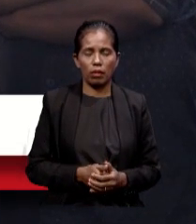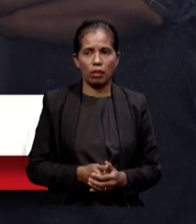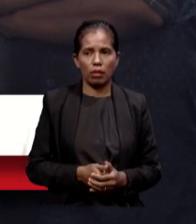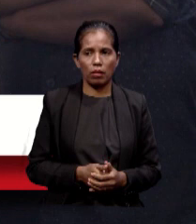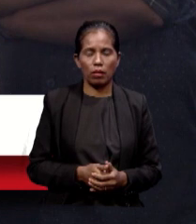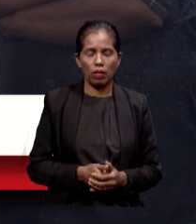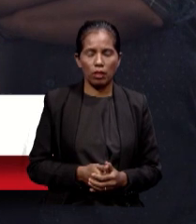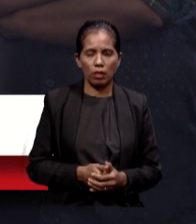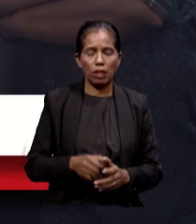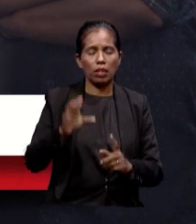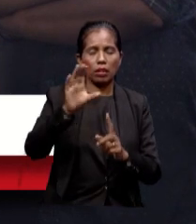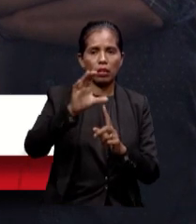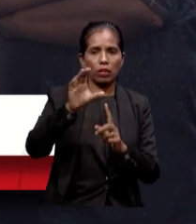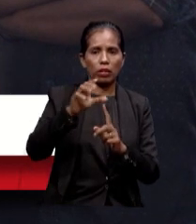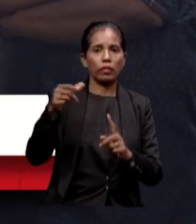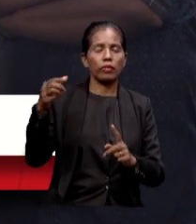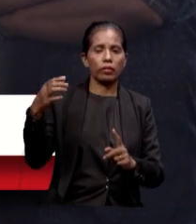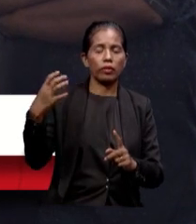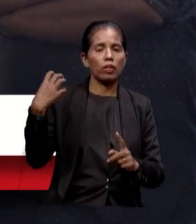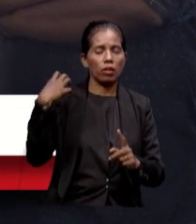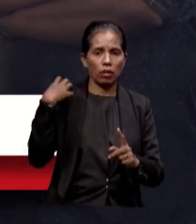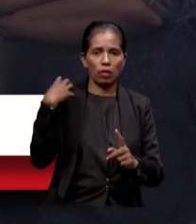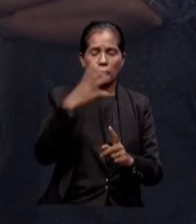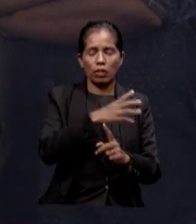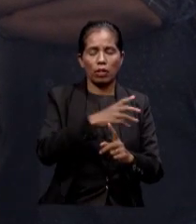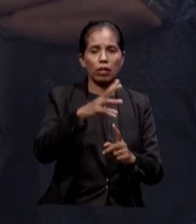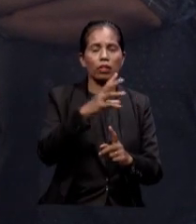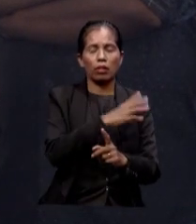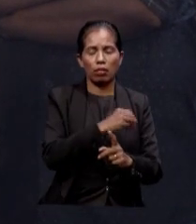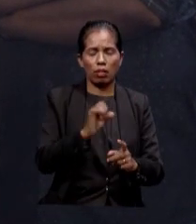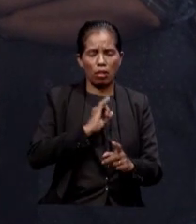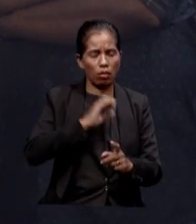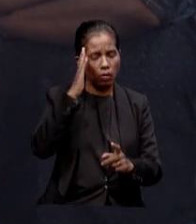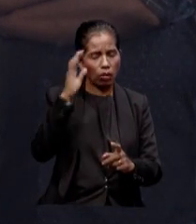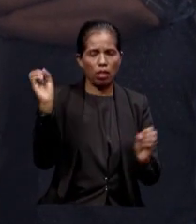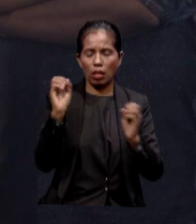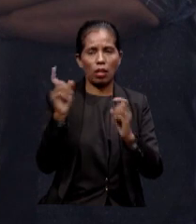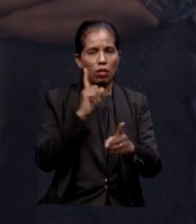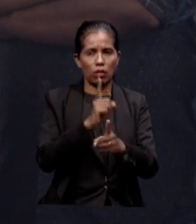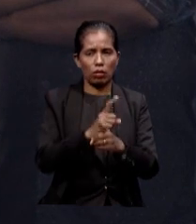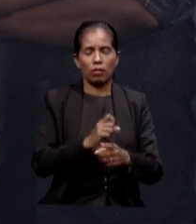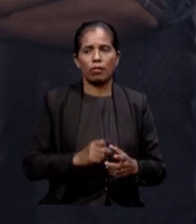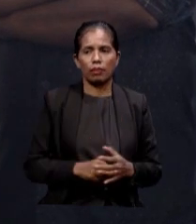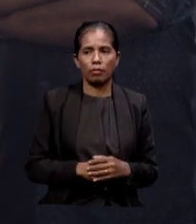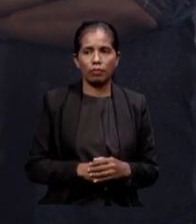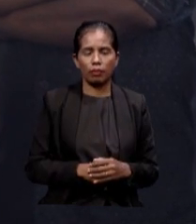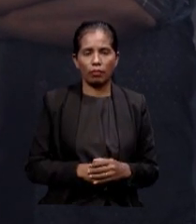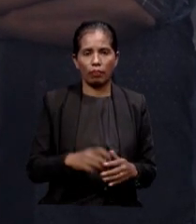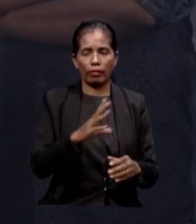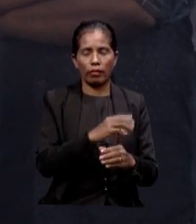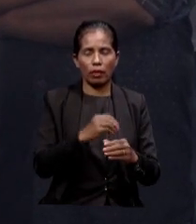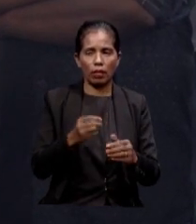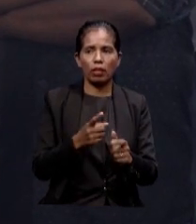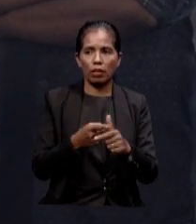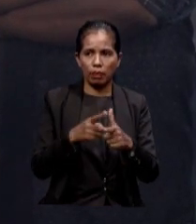sifi kaja militar lebe mak, posai na ihe media, hau ni lalos. Tuir hau atu rari, hau arep bat lalos. Mos, tuir